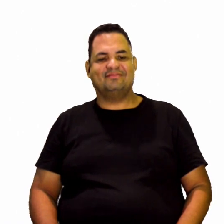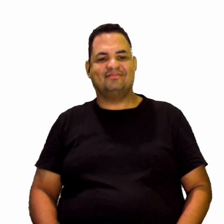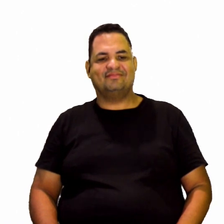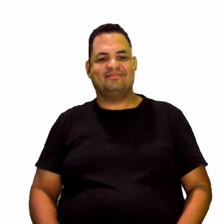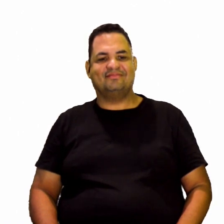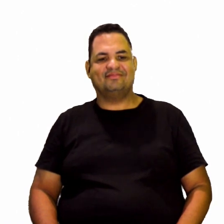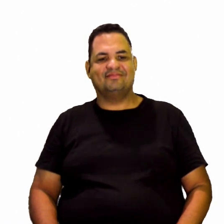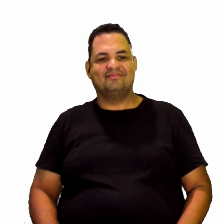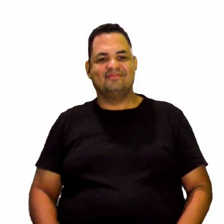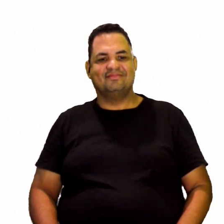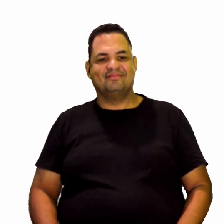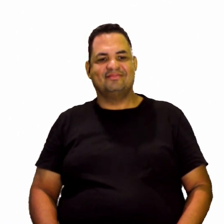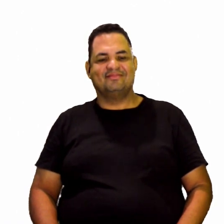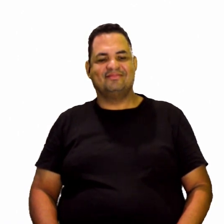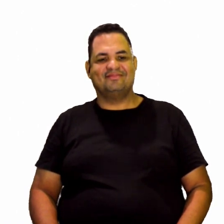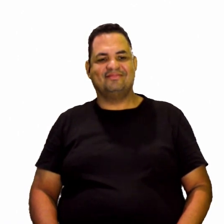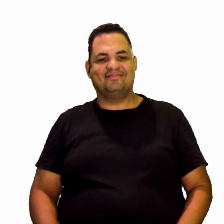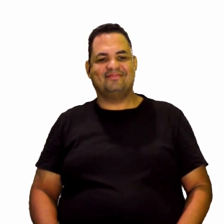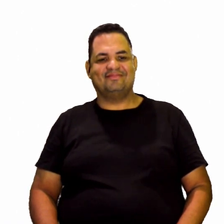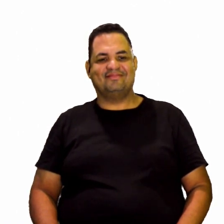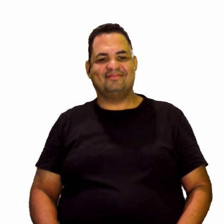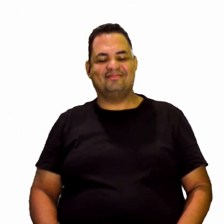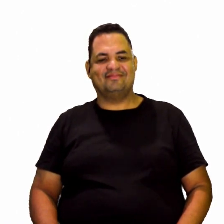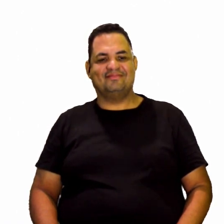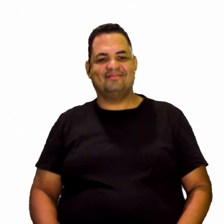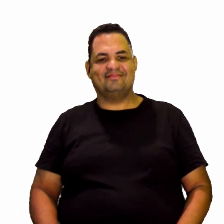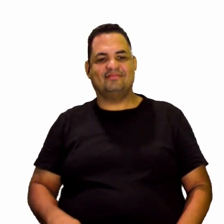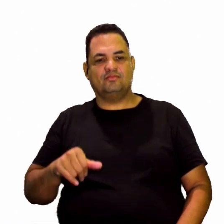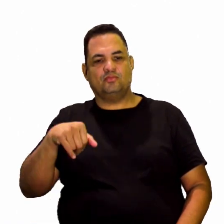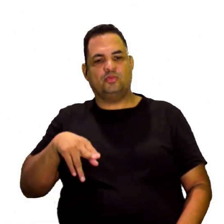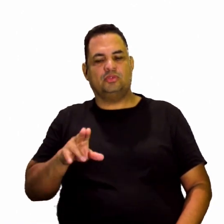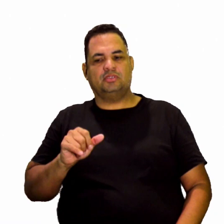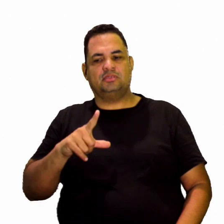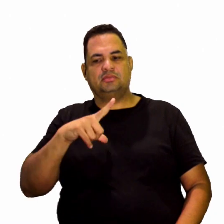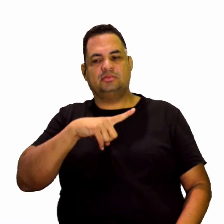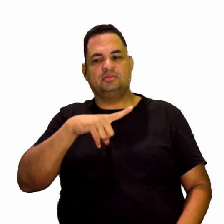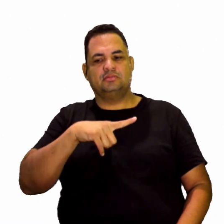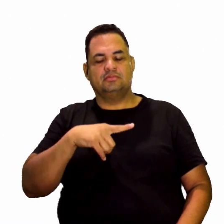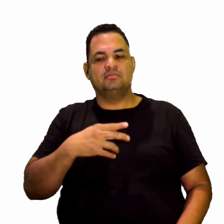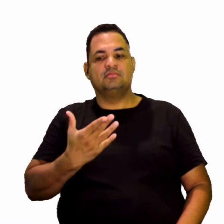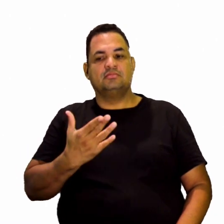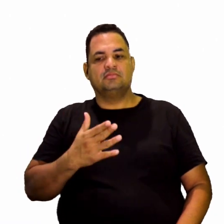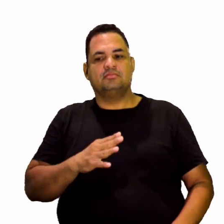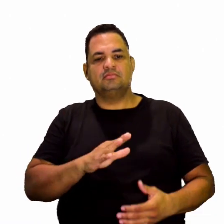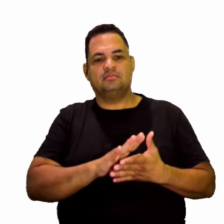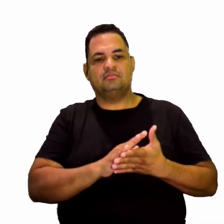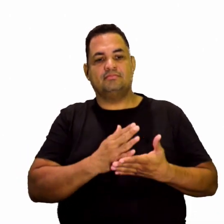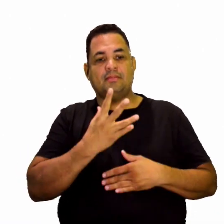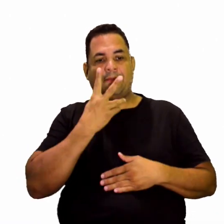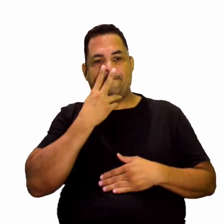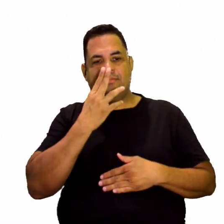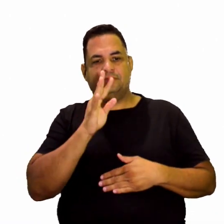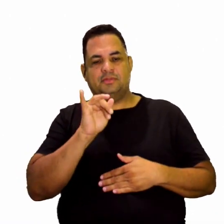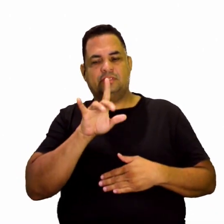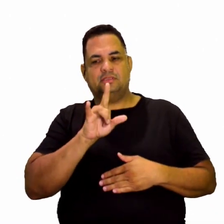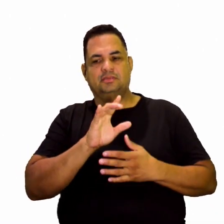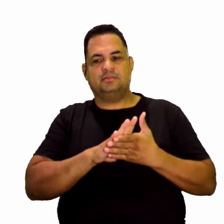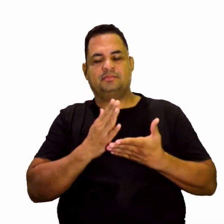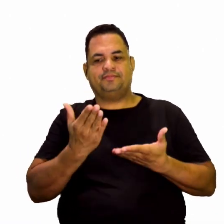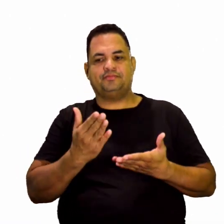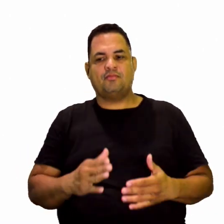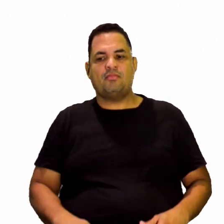porque eu não aguentava assistir aquela novela doida. Mas os mutantes, é como se fosse o transgênico, né? Porque